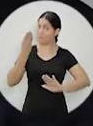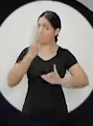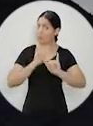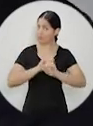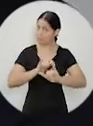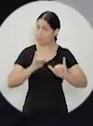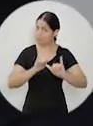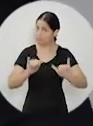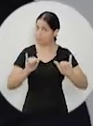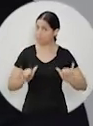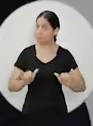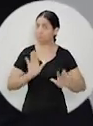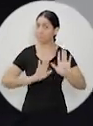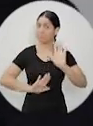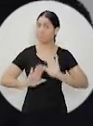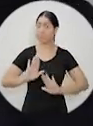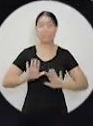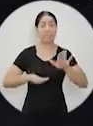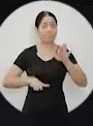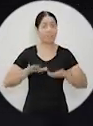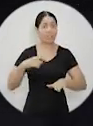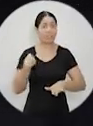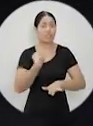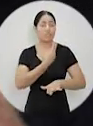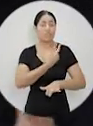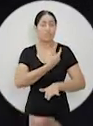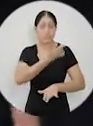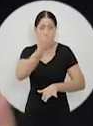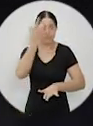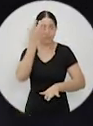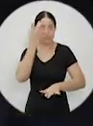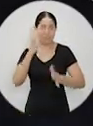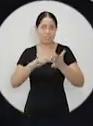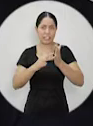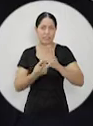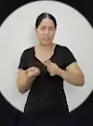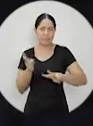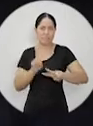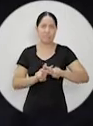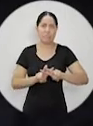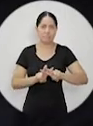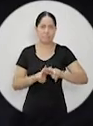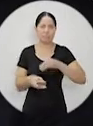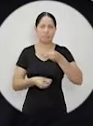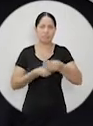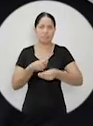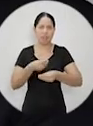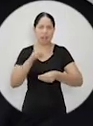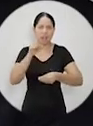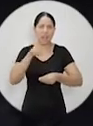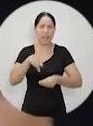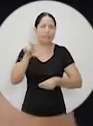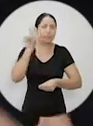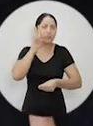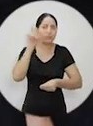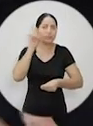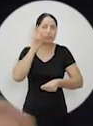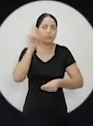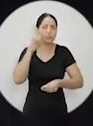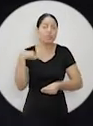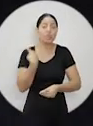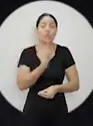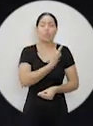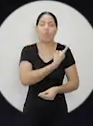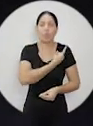notícias falsas. Veja, nós talvez sejamos hoje prisioneiros de uma tarefa cotidiana